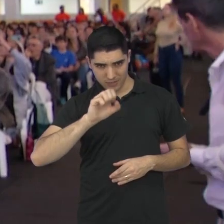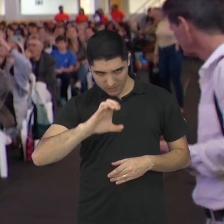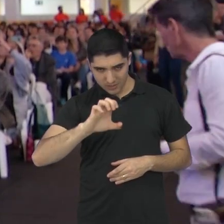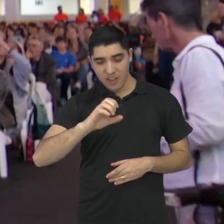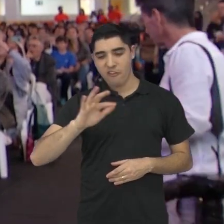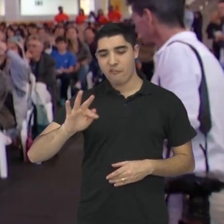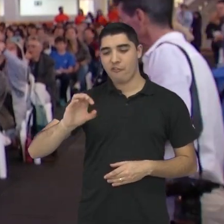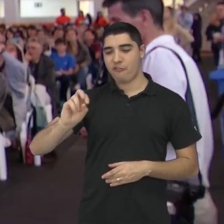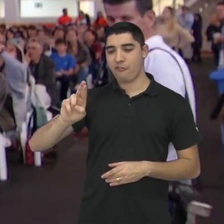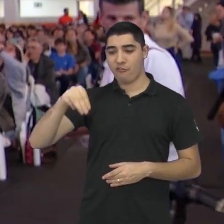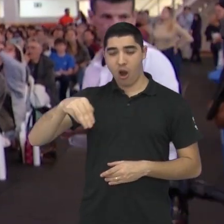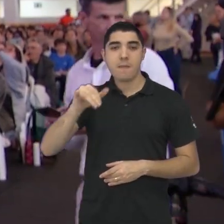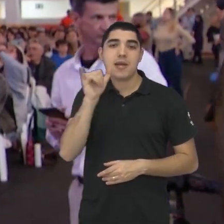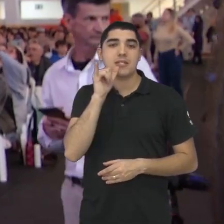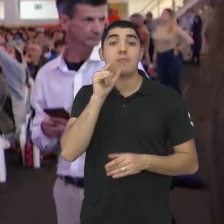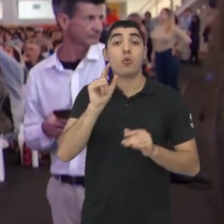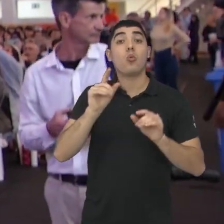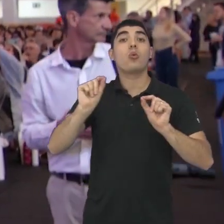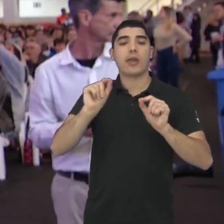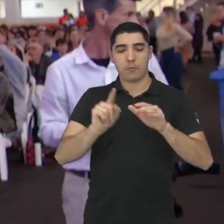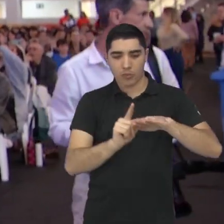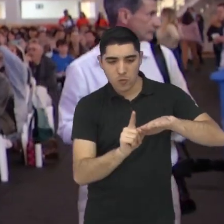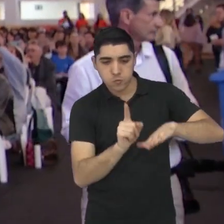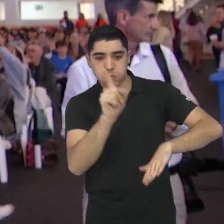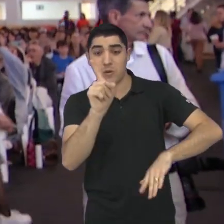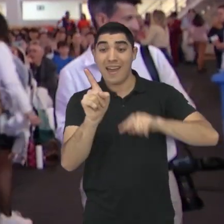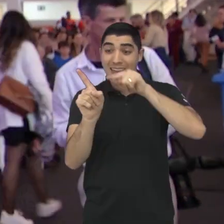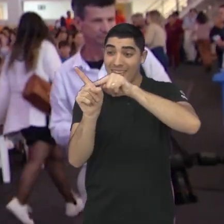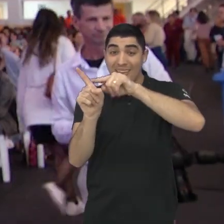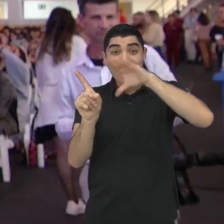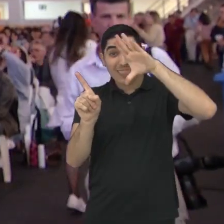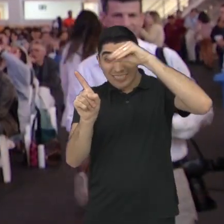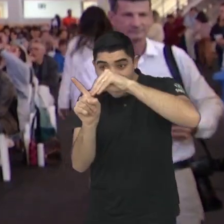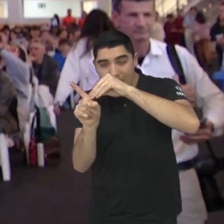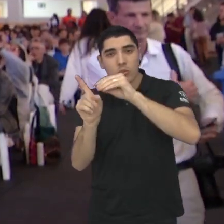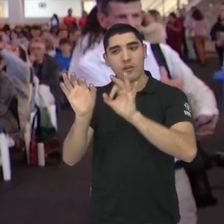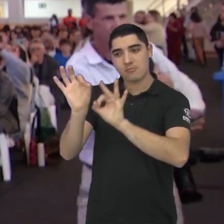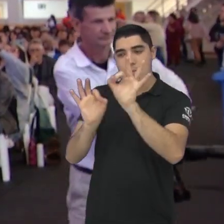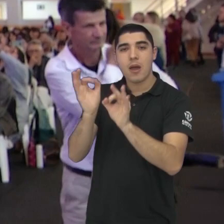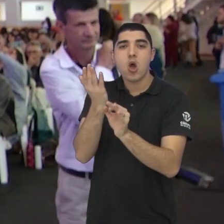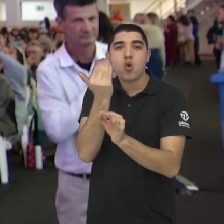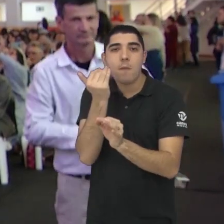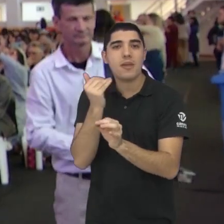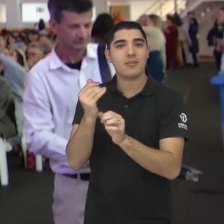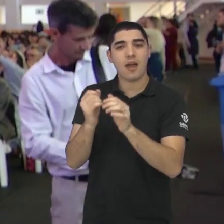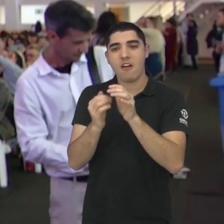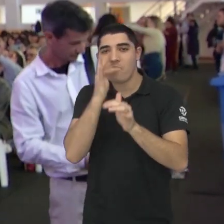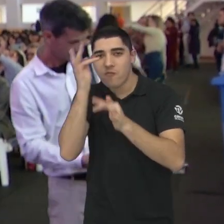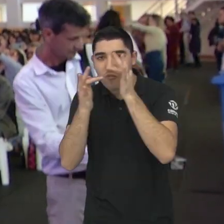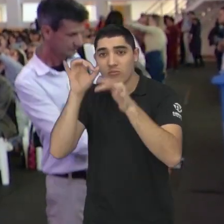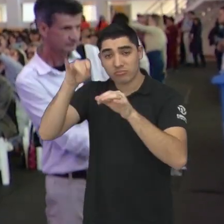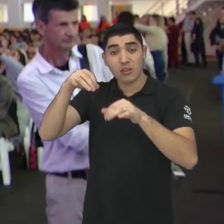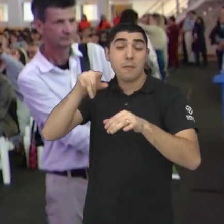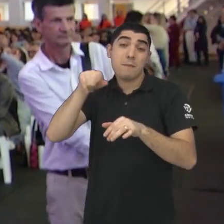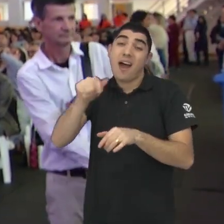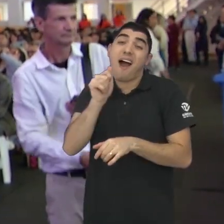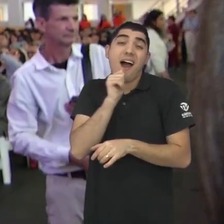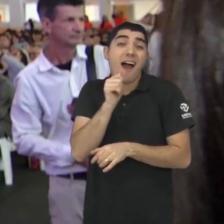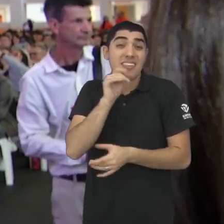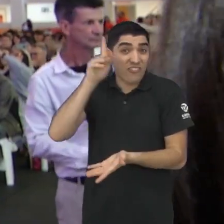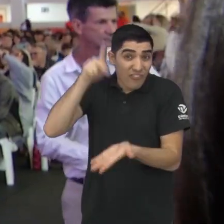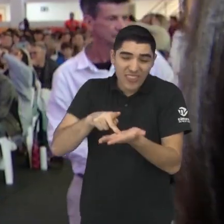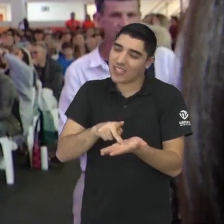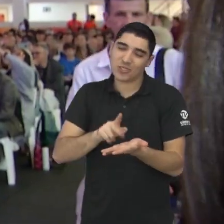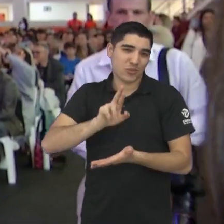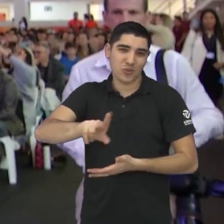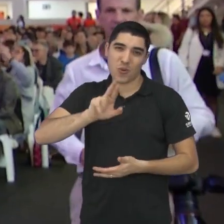seja, fazendas espaciais, criar alimento nos planetas. Mas é um paradigma. Podemos ter